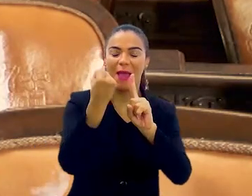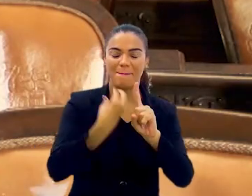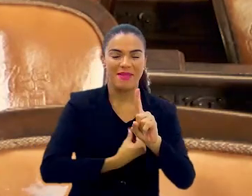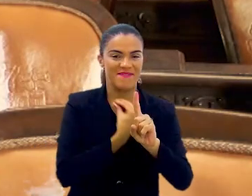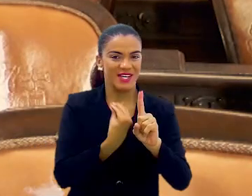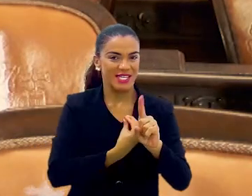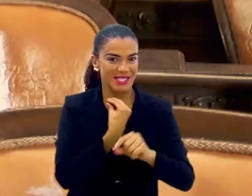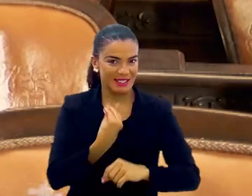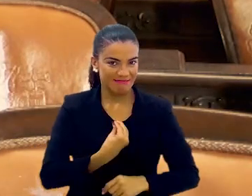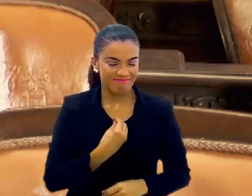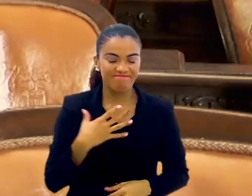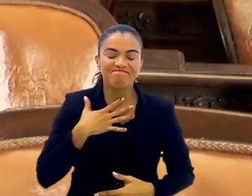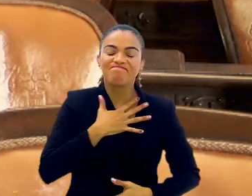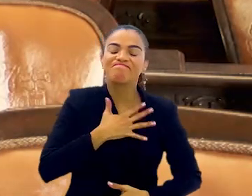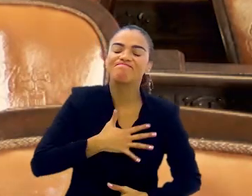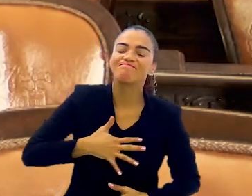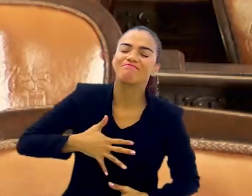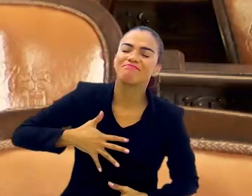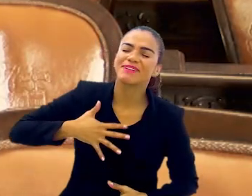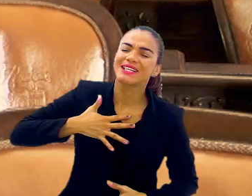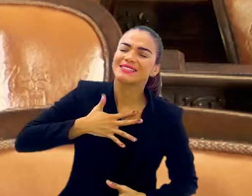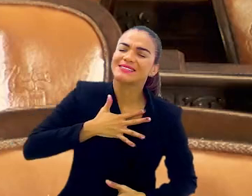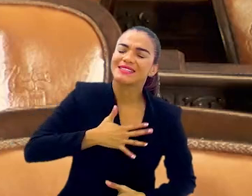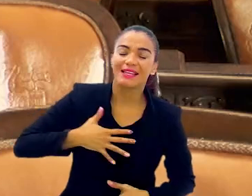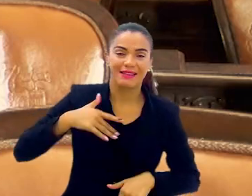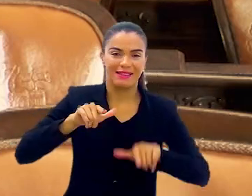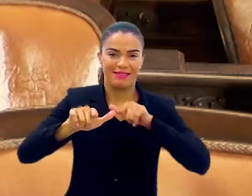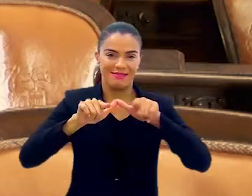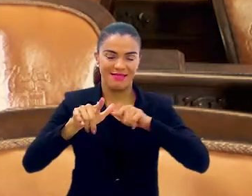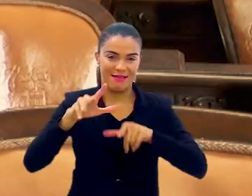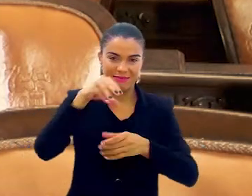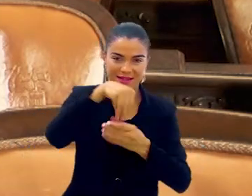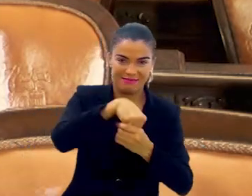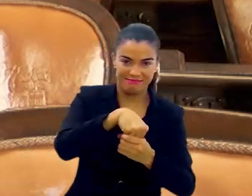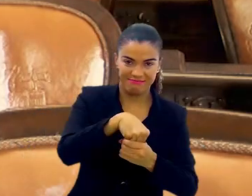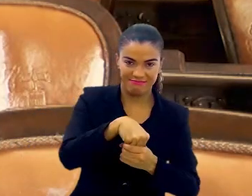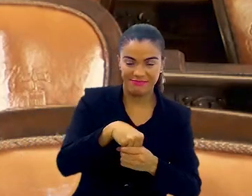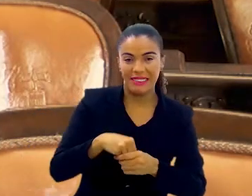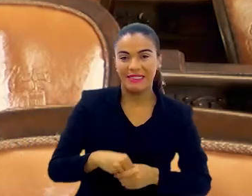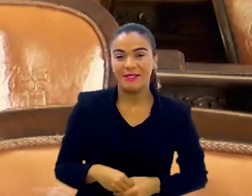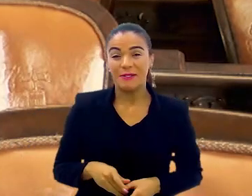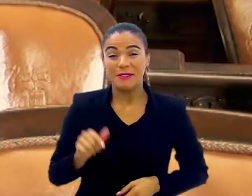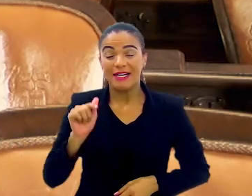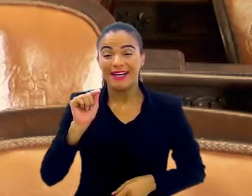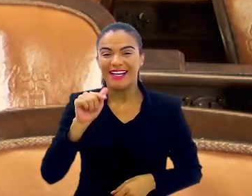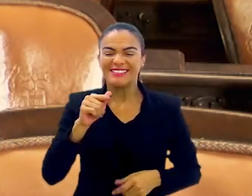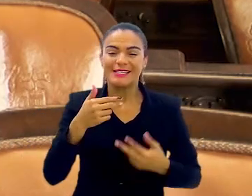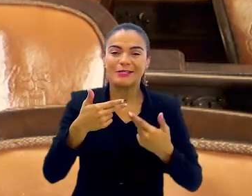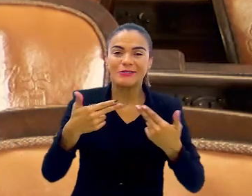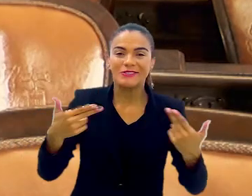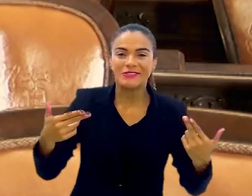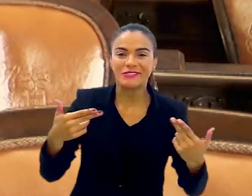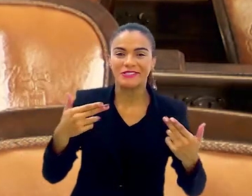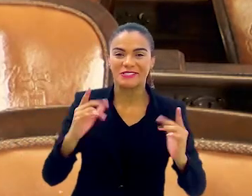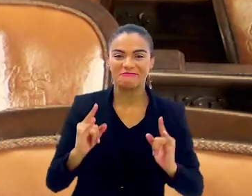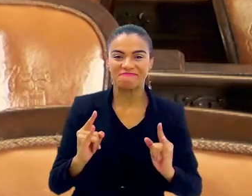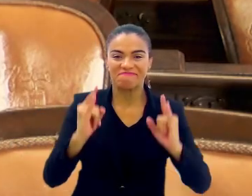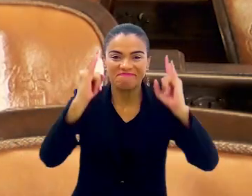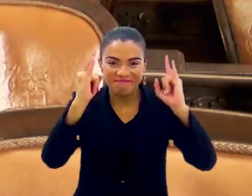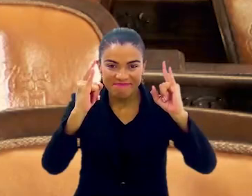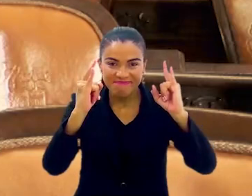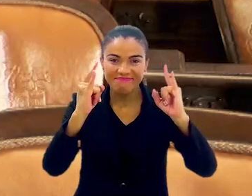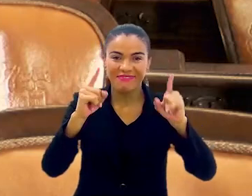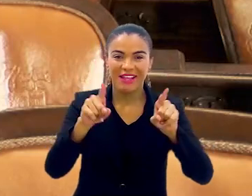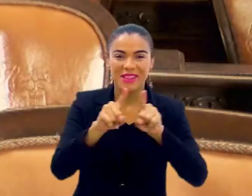vida. E havia um prazer muito grande em trabalhar aqui. Essa coisa do